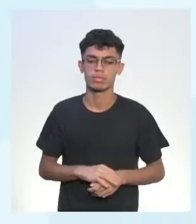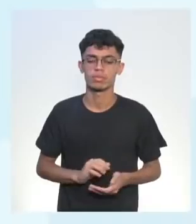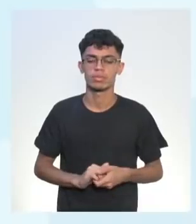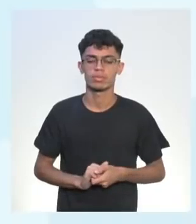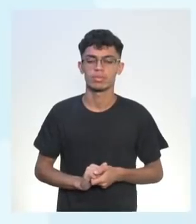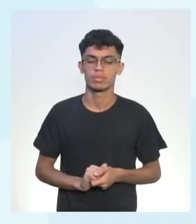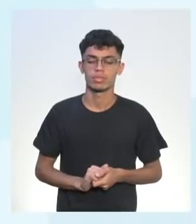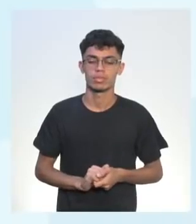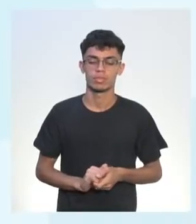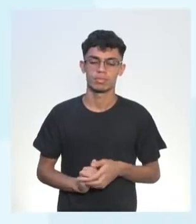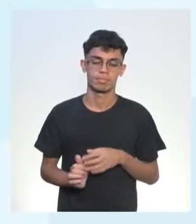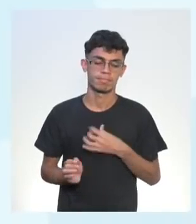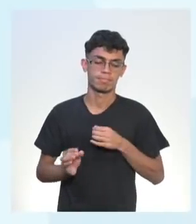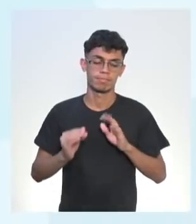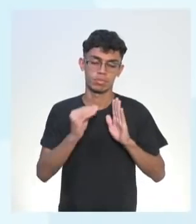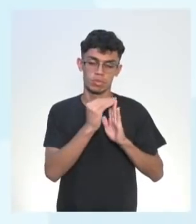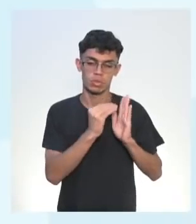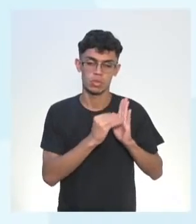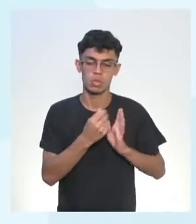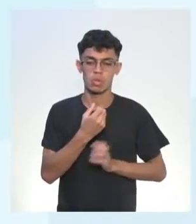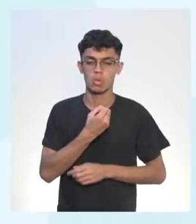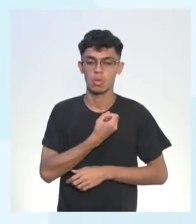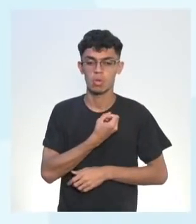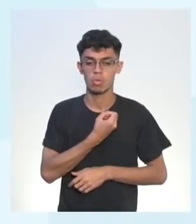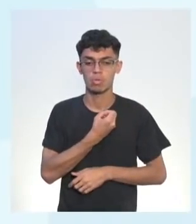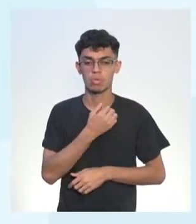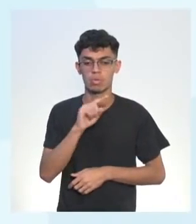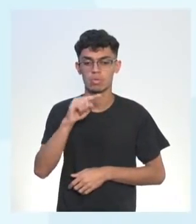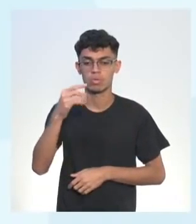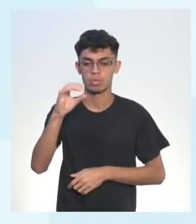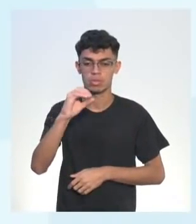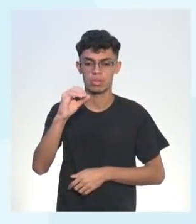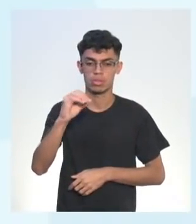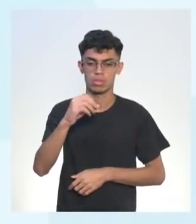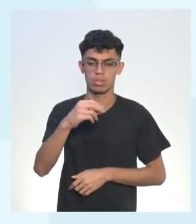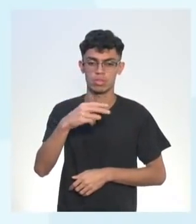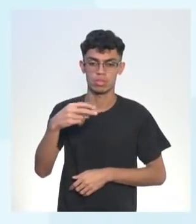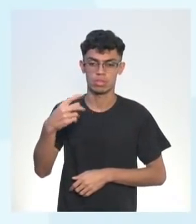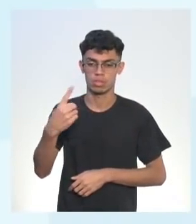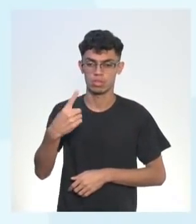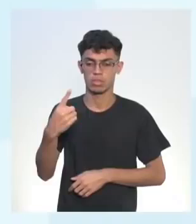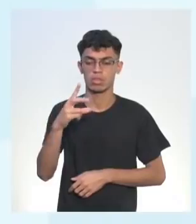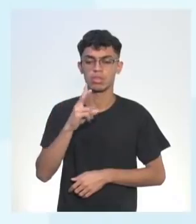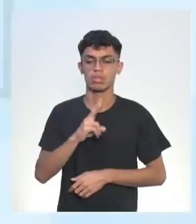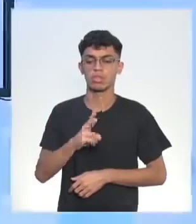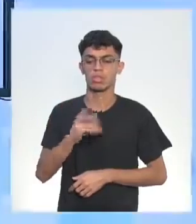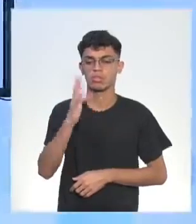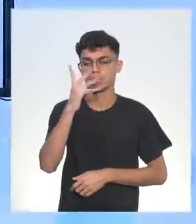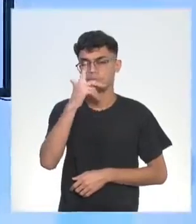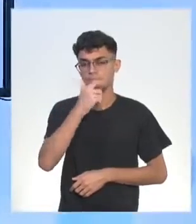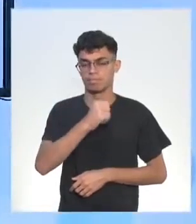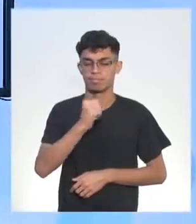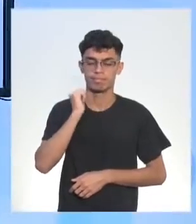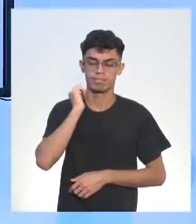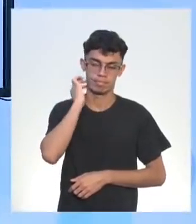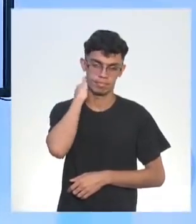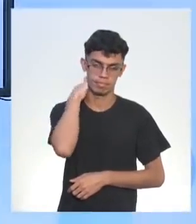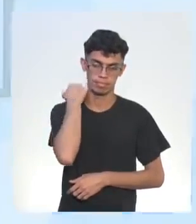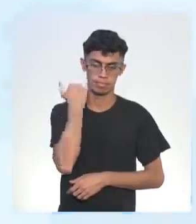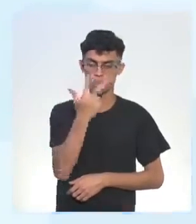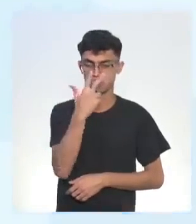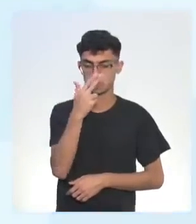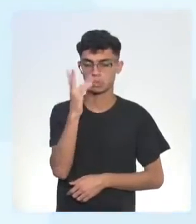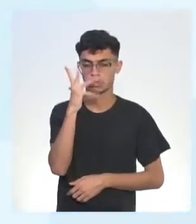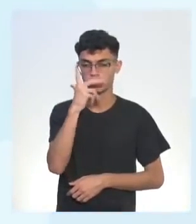qualquer número que você colocar aí com o expoente elevado a 0, o resultado vai dar sempre 1. É bonito isso, né? Olha lá, eu achei